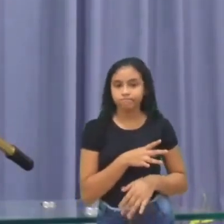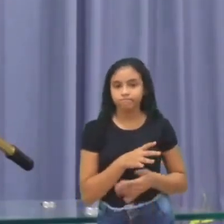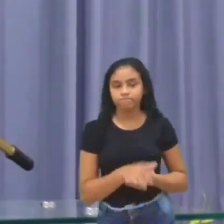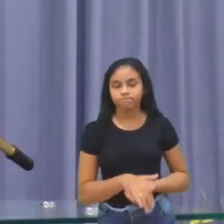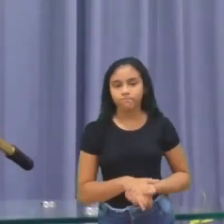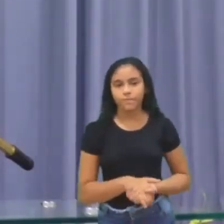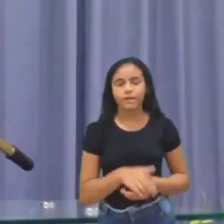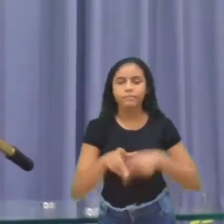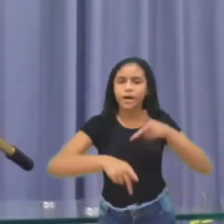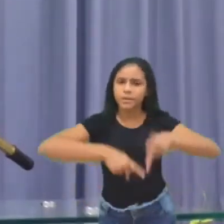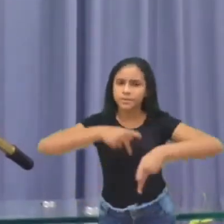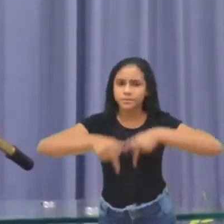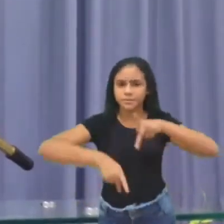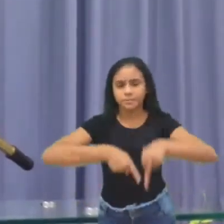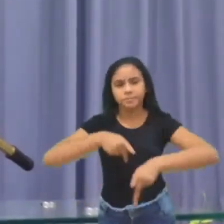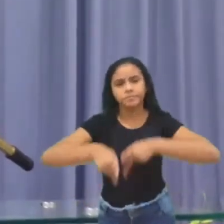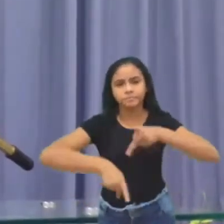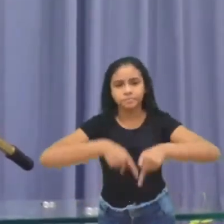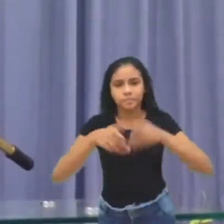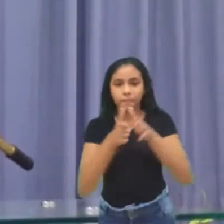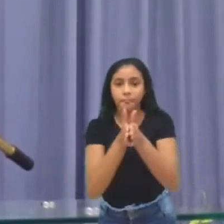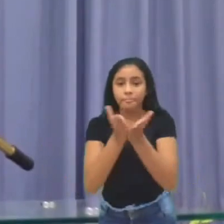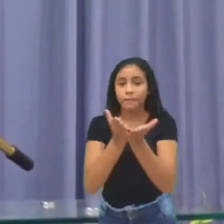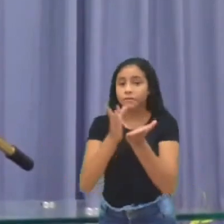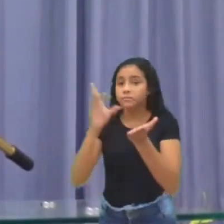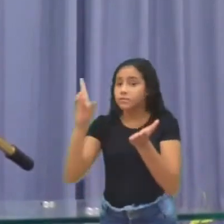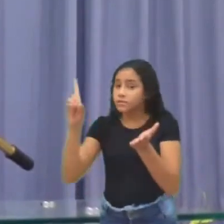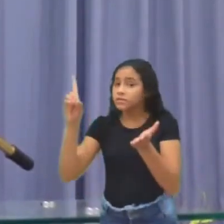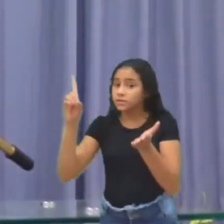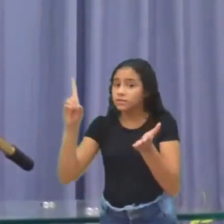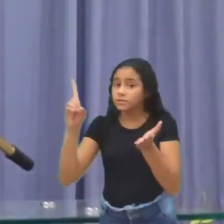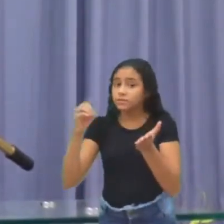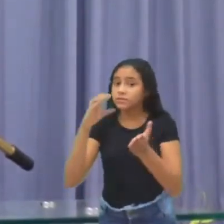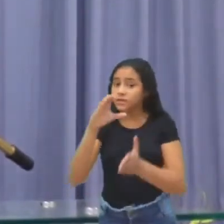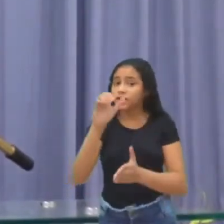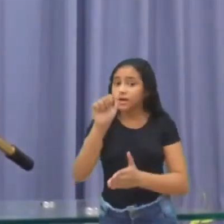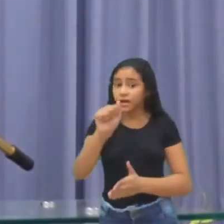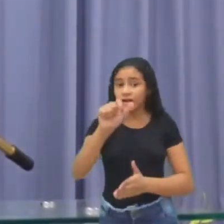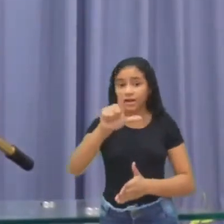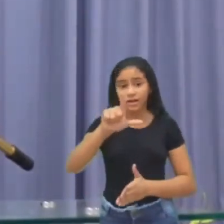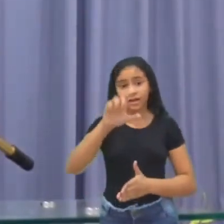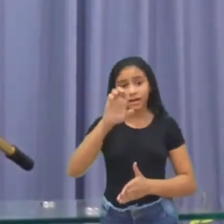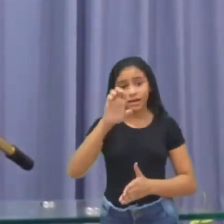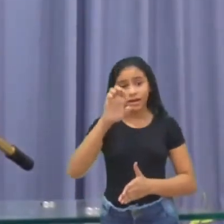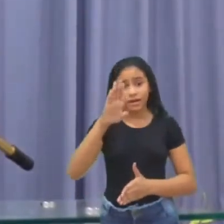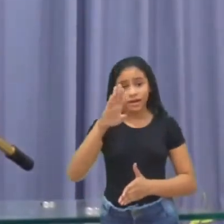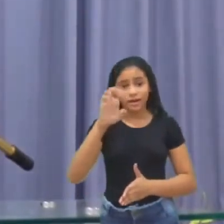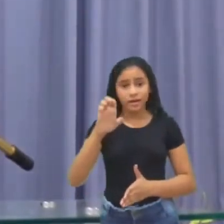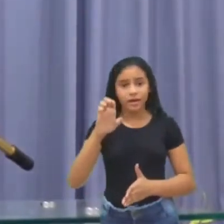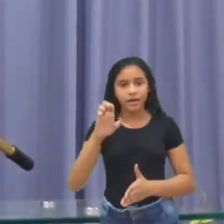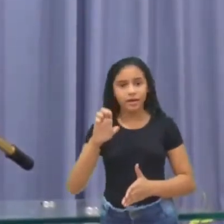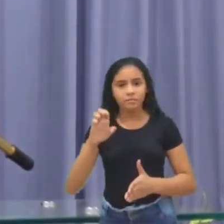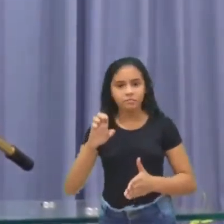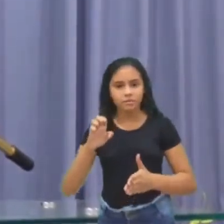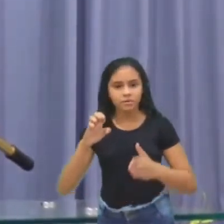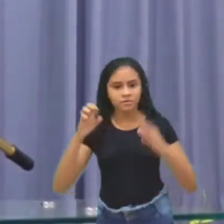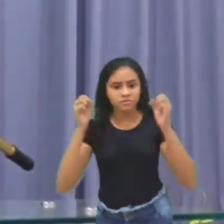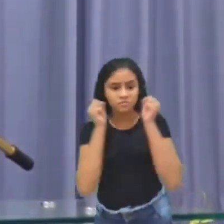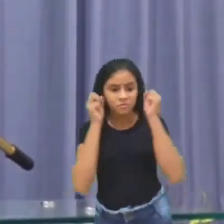para aquele povo. A Bíblia diz: então Calebe, fazendo calar o povo perante Moisés, disse: